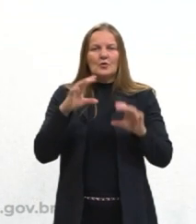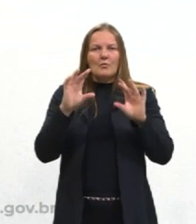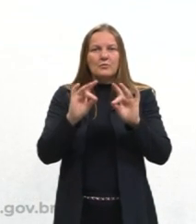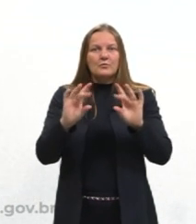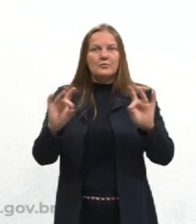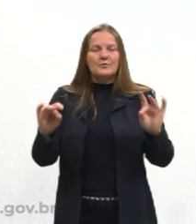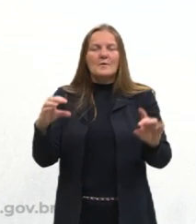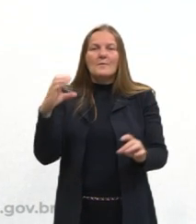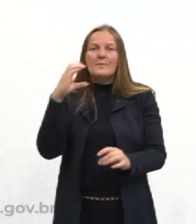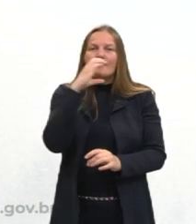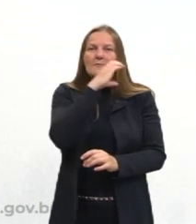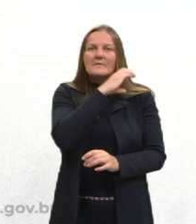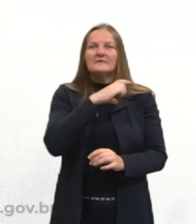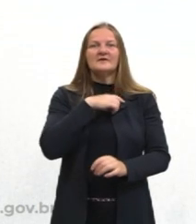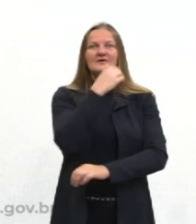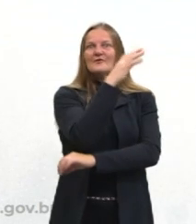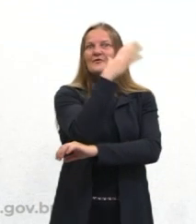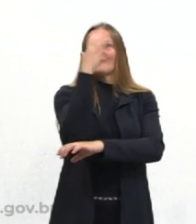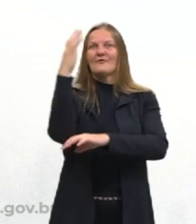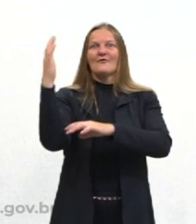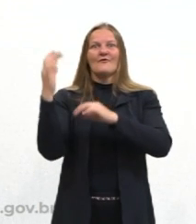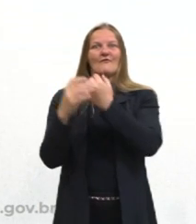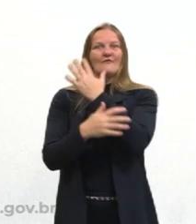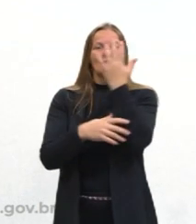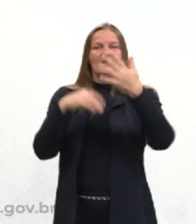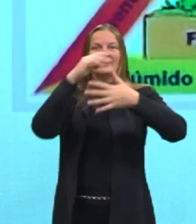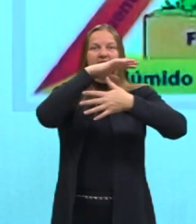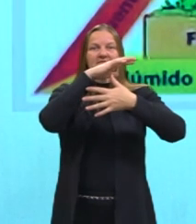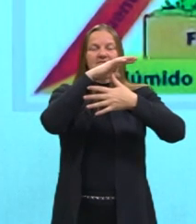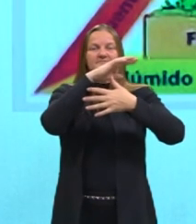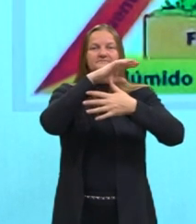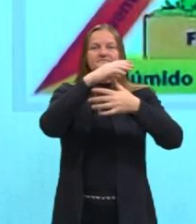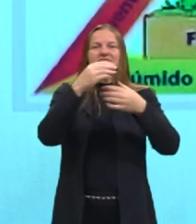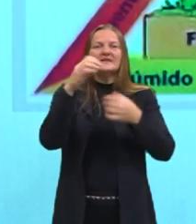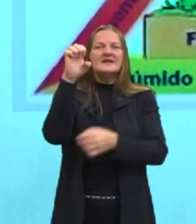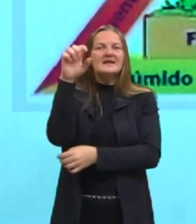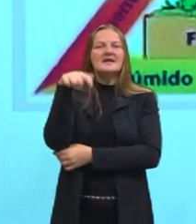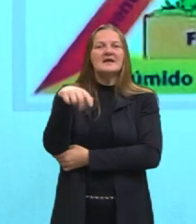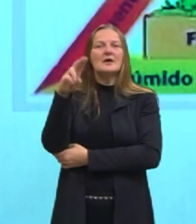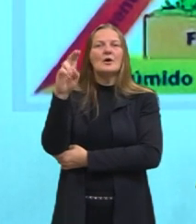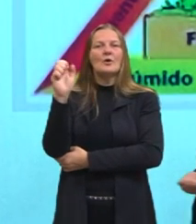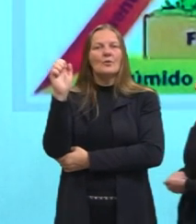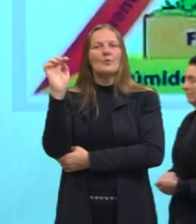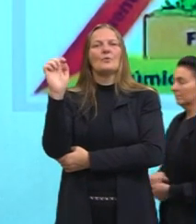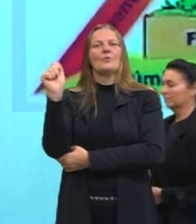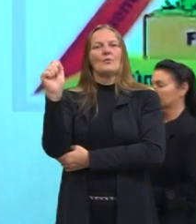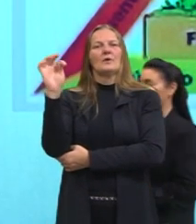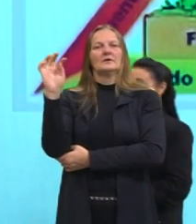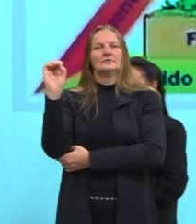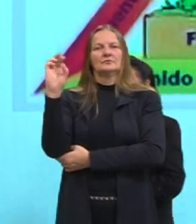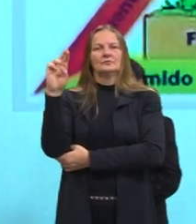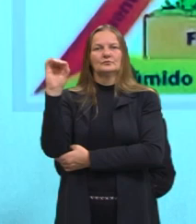úmido e quente Então nós vamos ser a floresta equatorial muita árvore estrato arbóreo quer dizer bastante